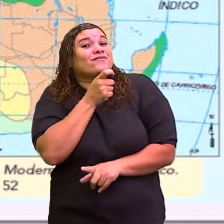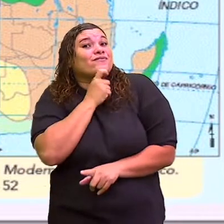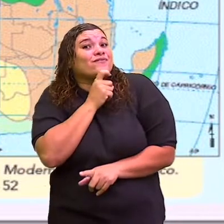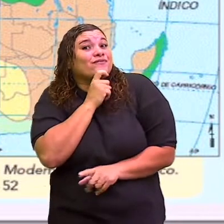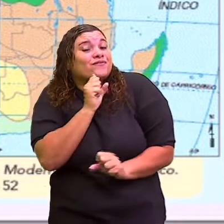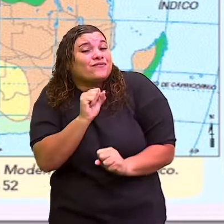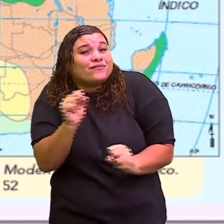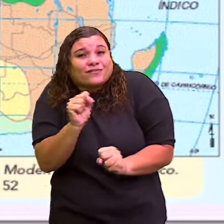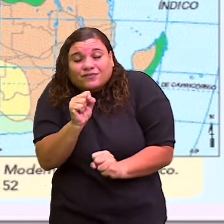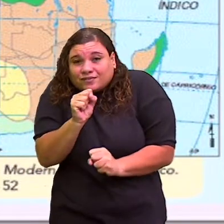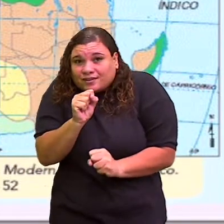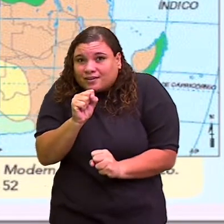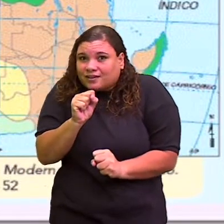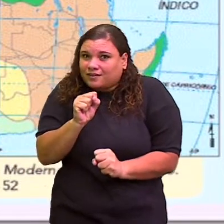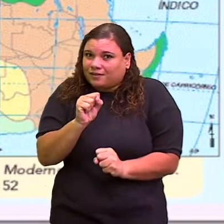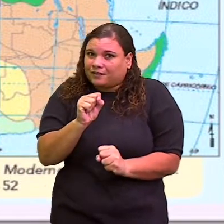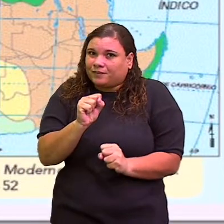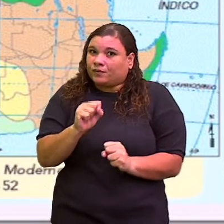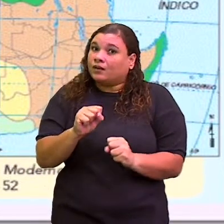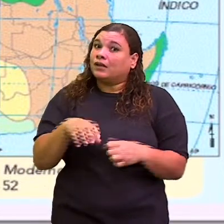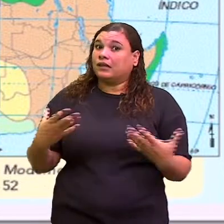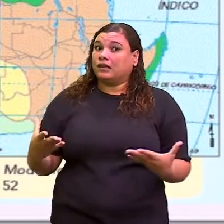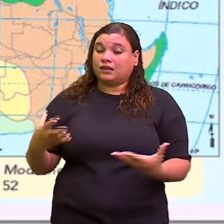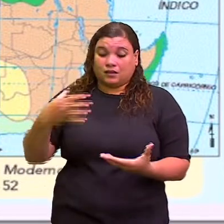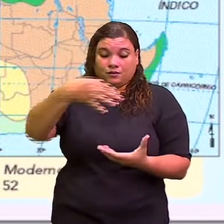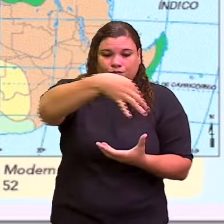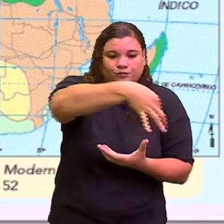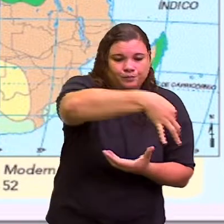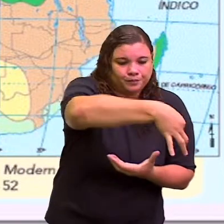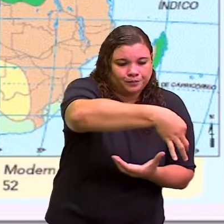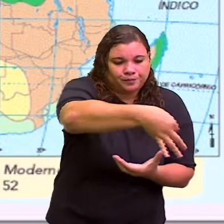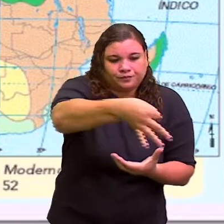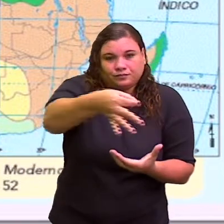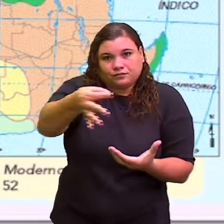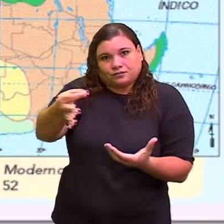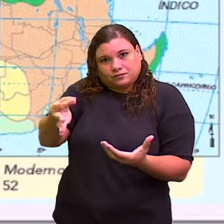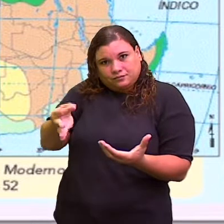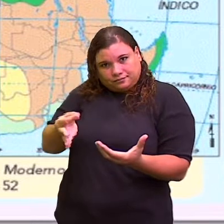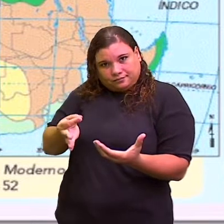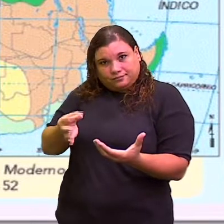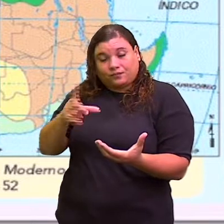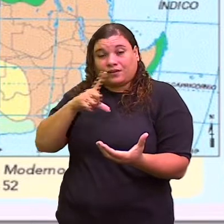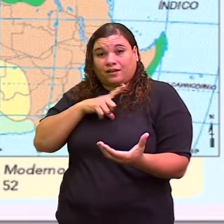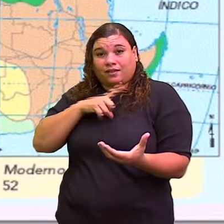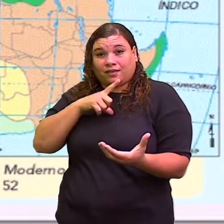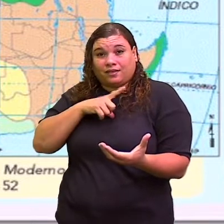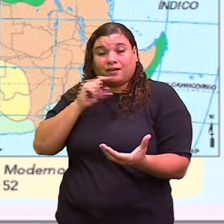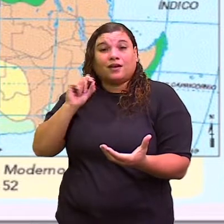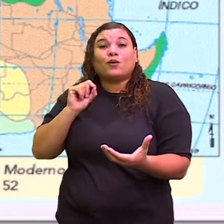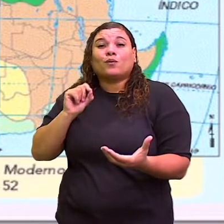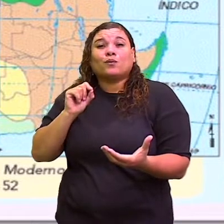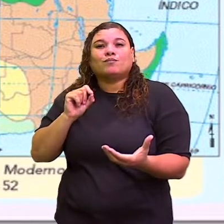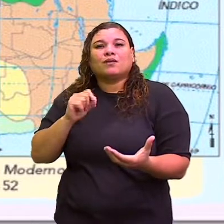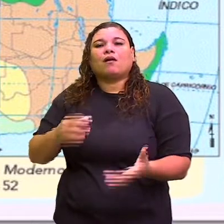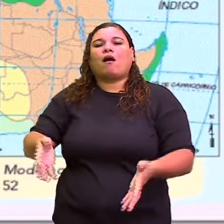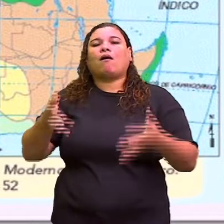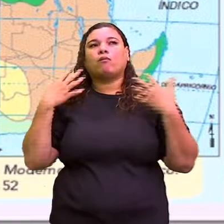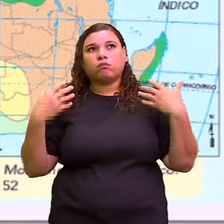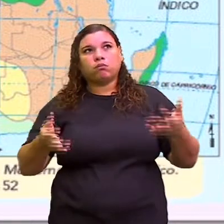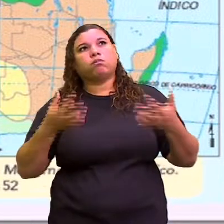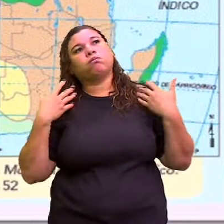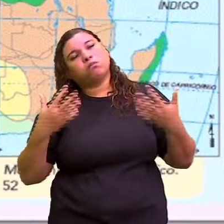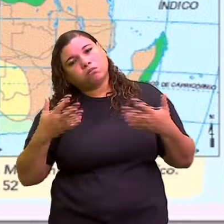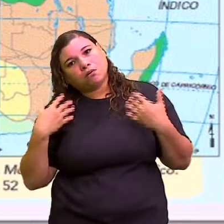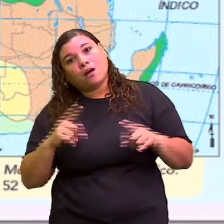na linha do Equador, nós temos altas temperaturas, muita umidade. Observe aí no